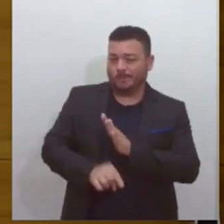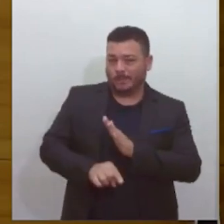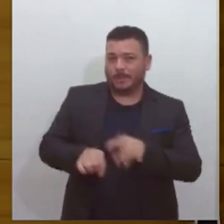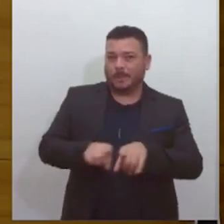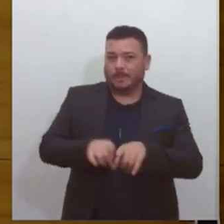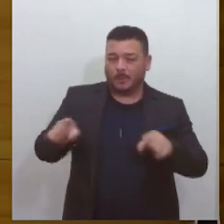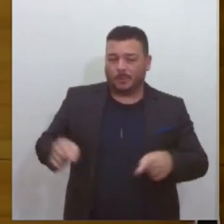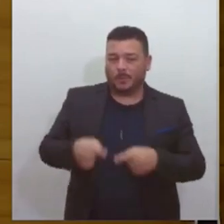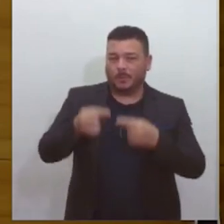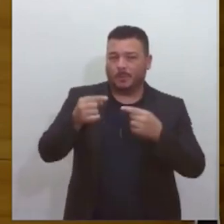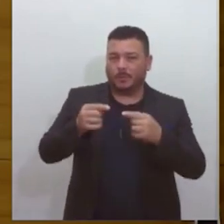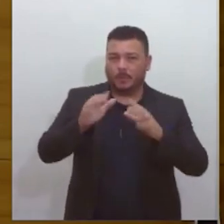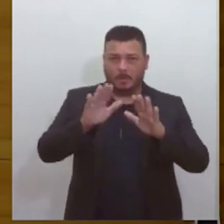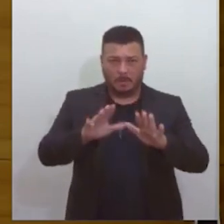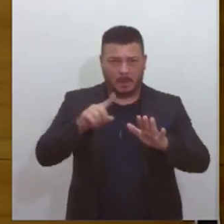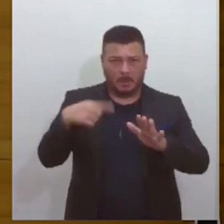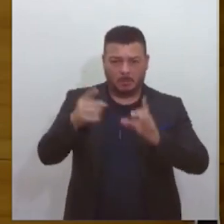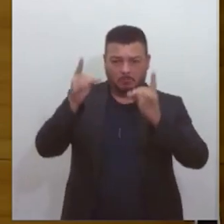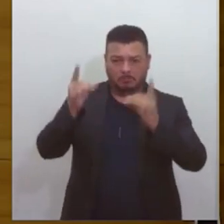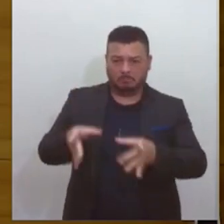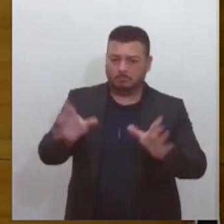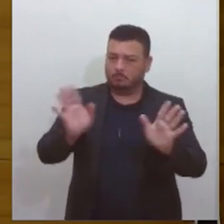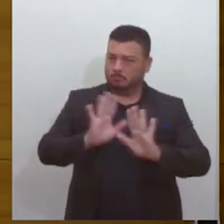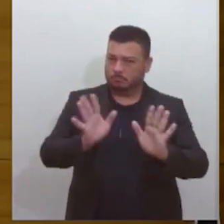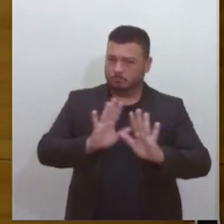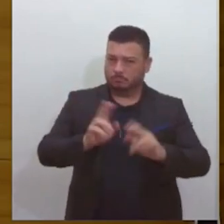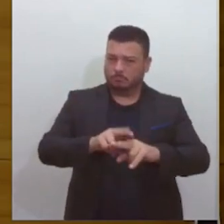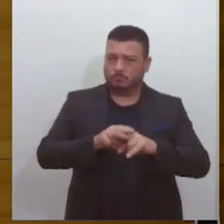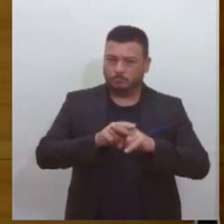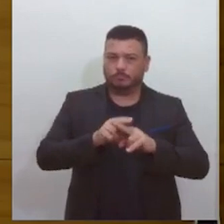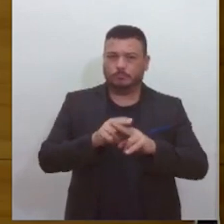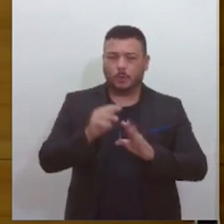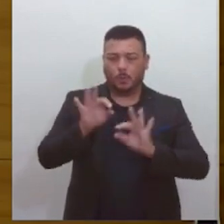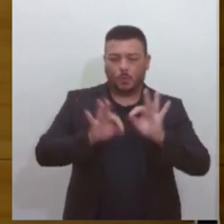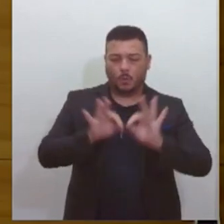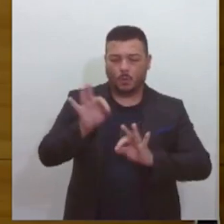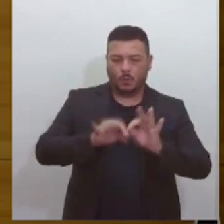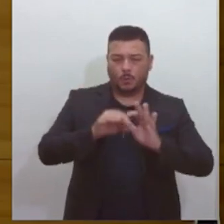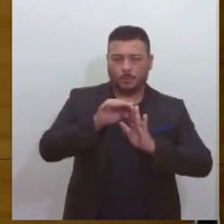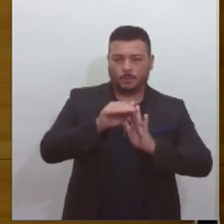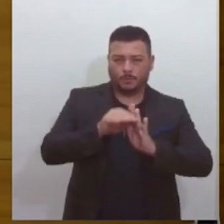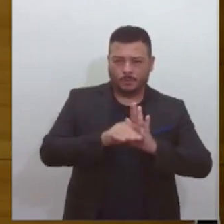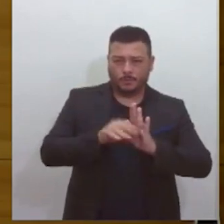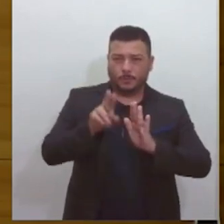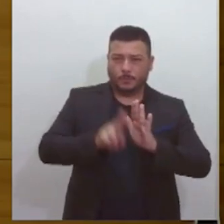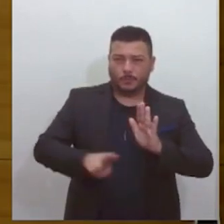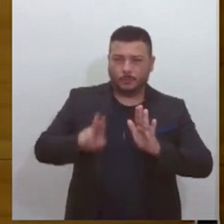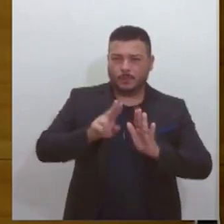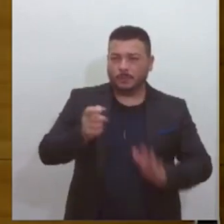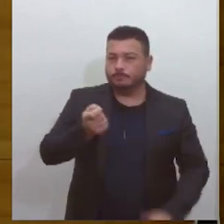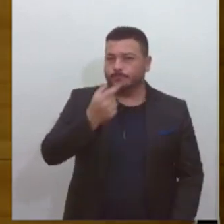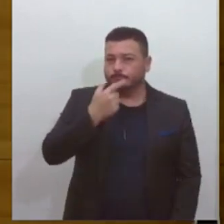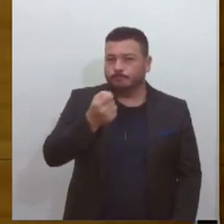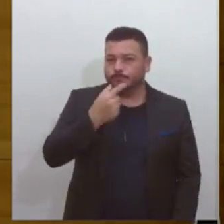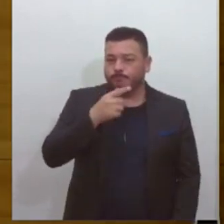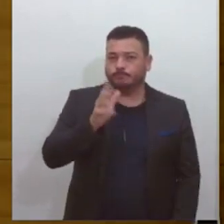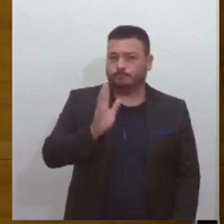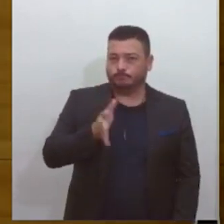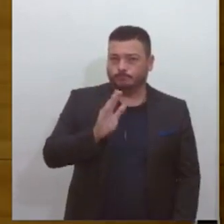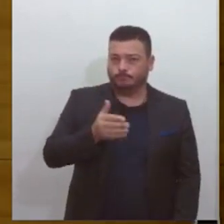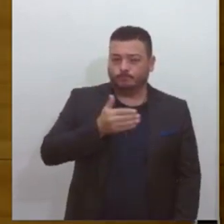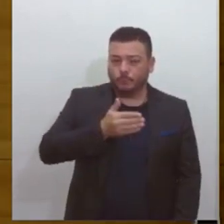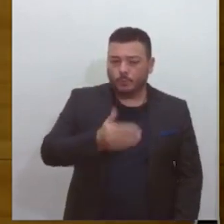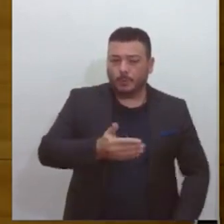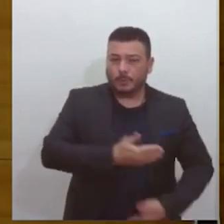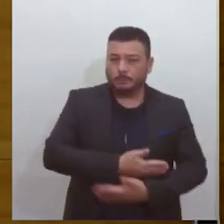não deixamos de assisti-los, de fazermos uma programação, de usar a medicação já no berçário. Nós temos